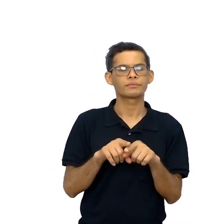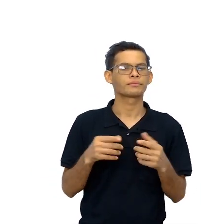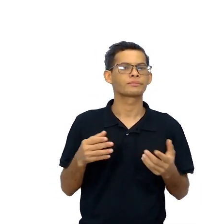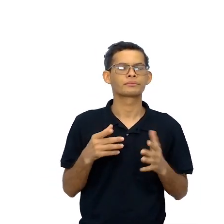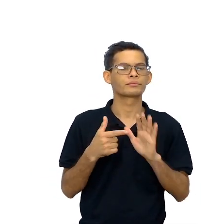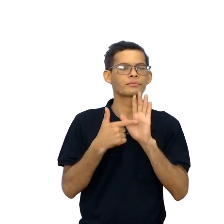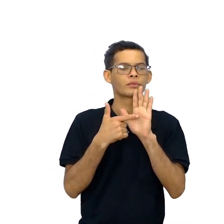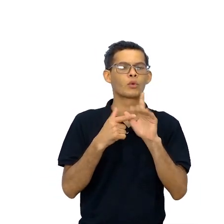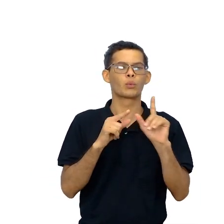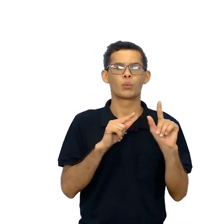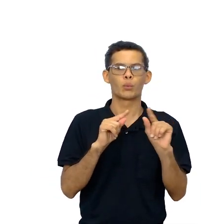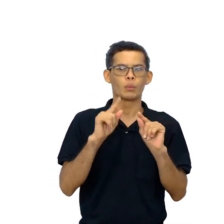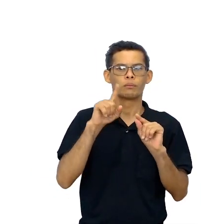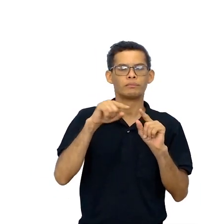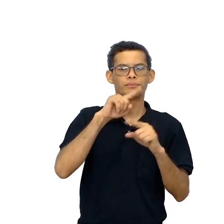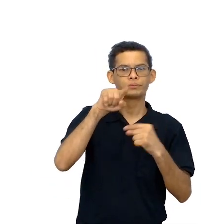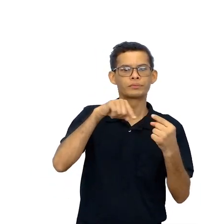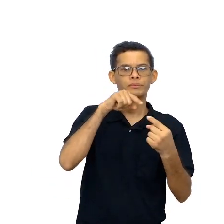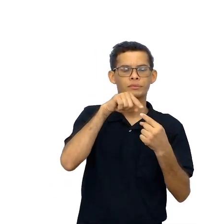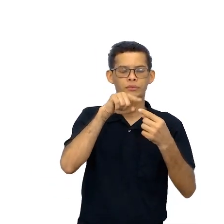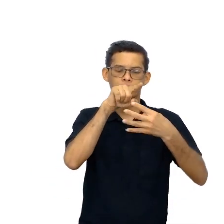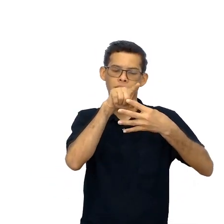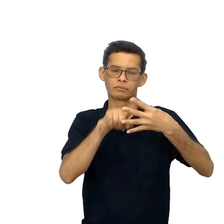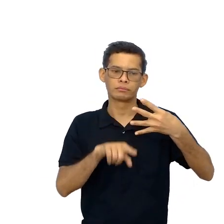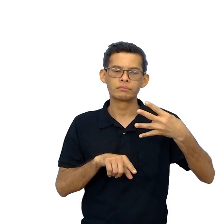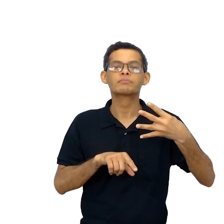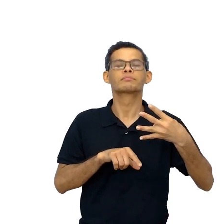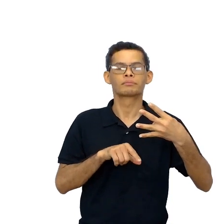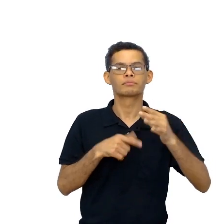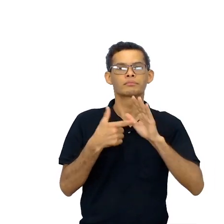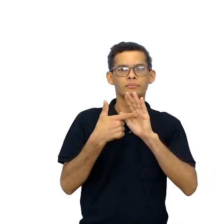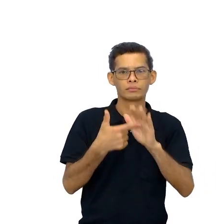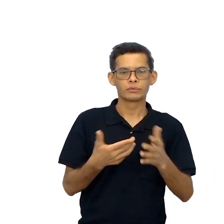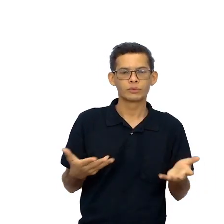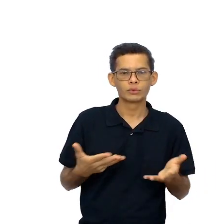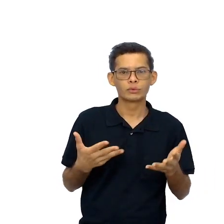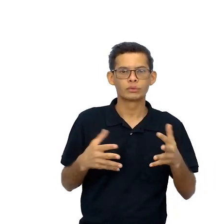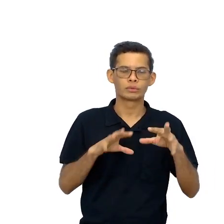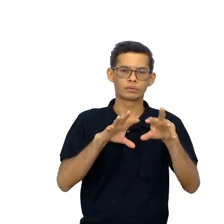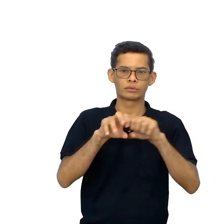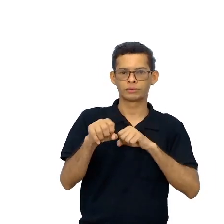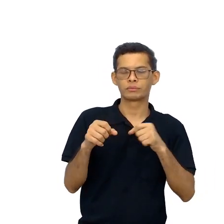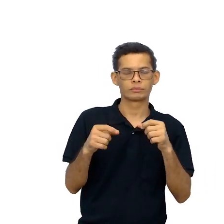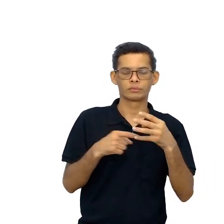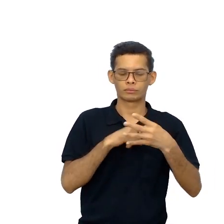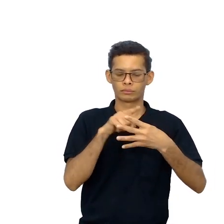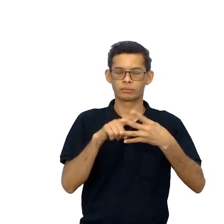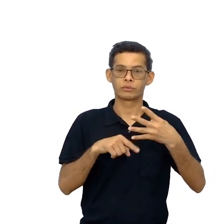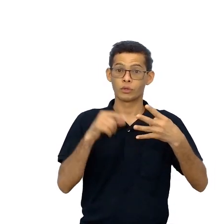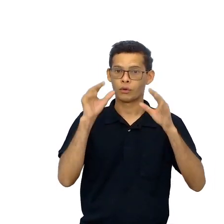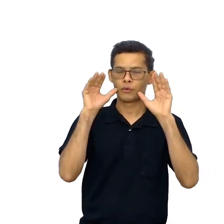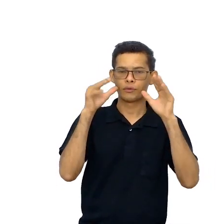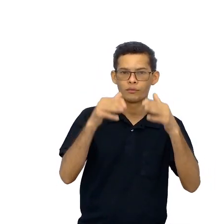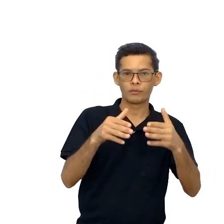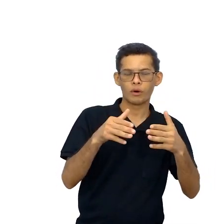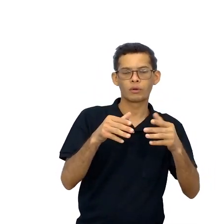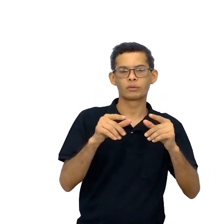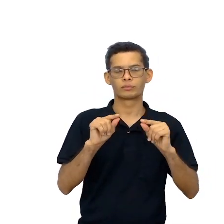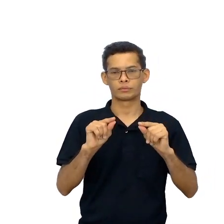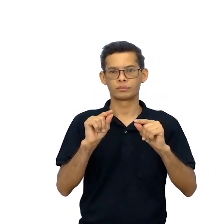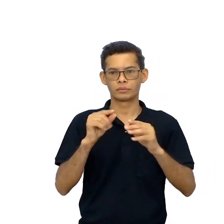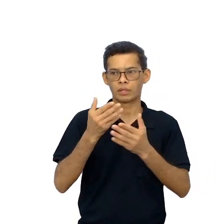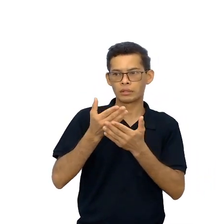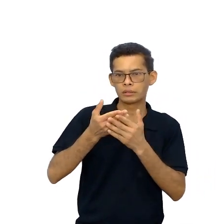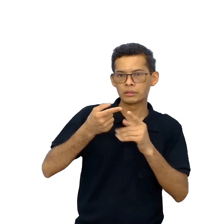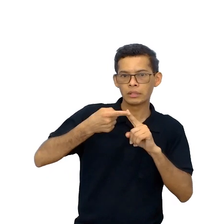nós colocamos aqui 4 objetivos, né, para essa nossa formação da SEI. Então, nosso foco hoje e na